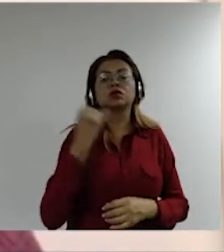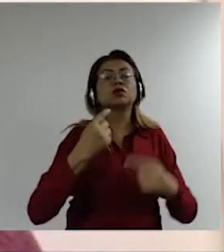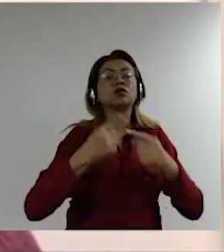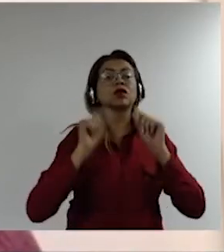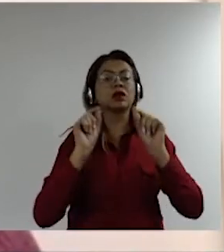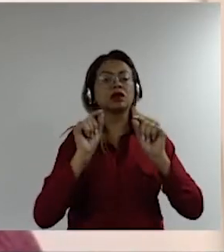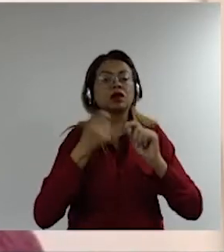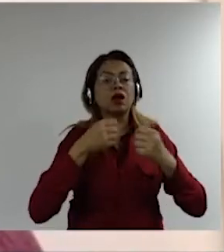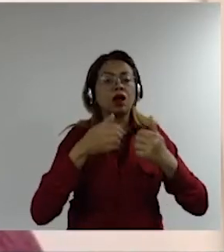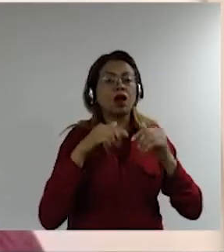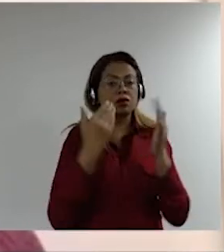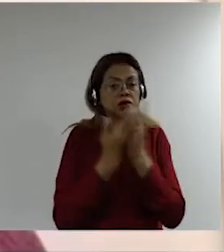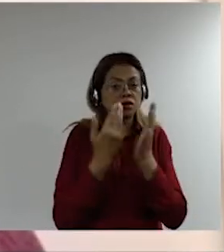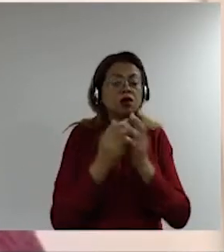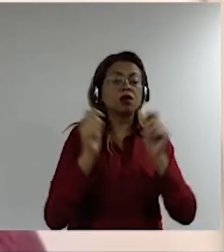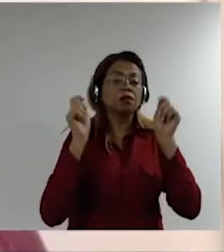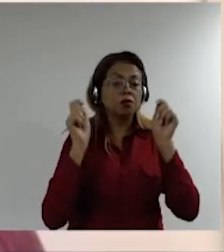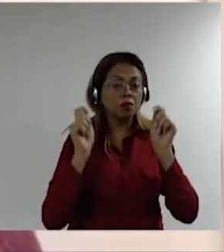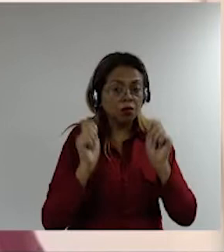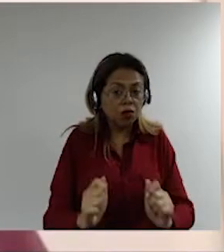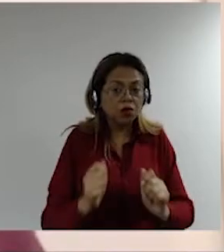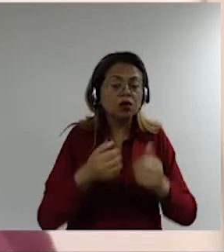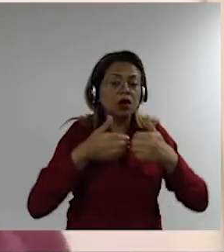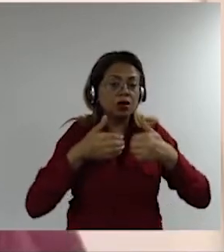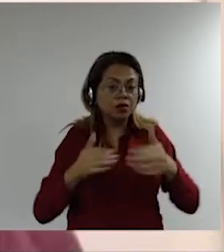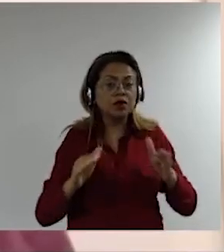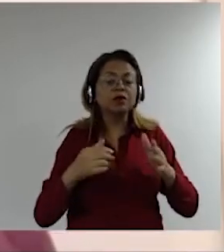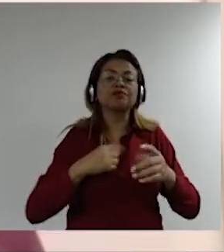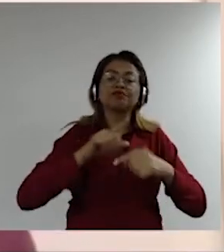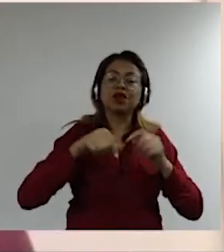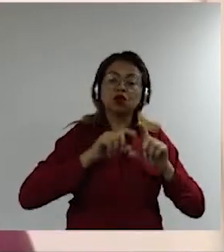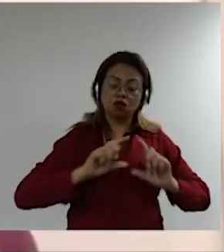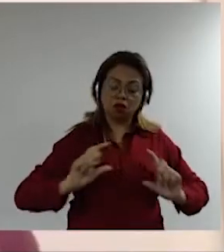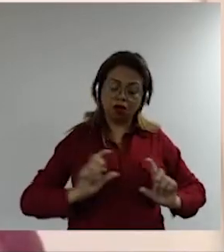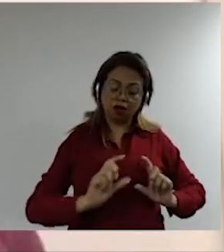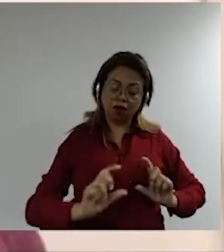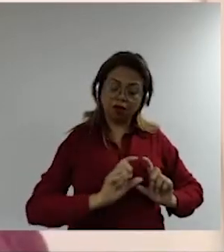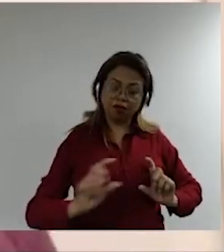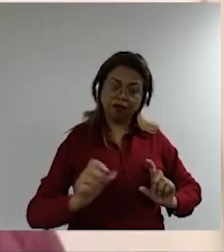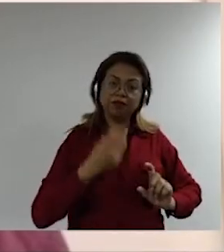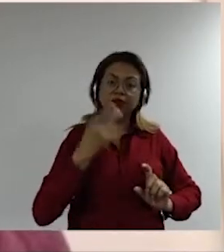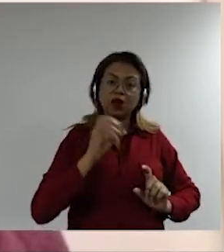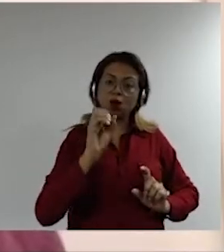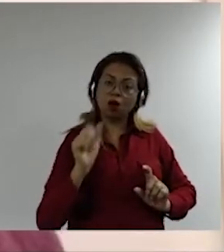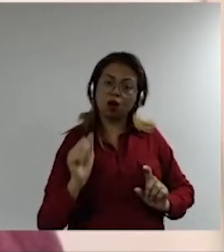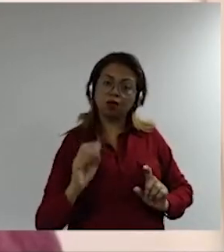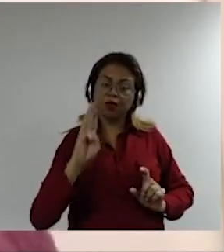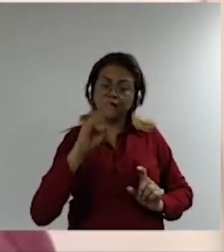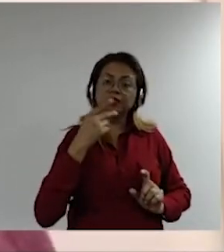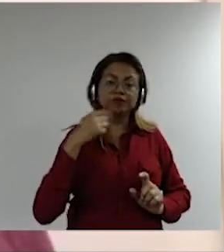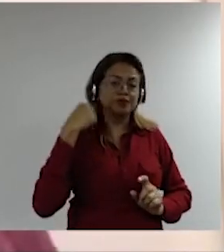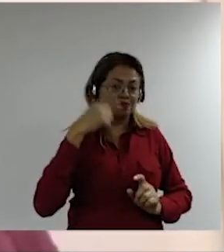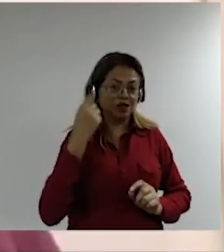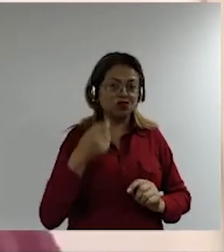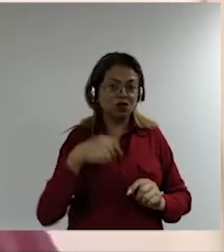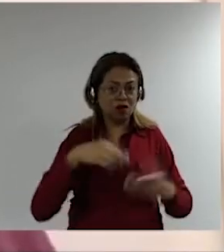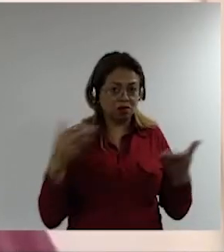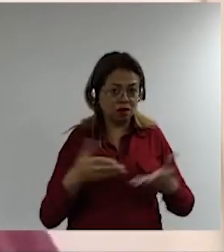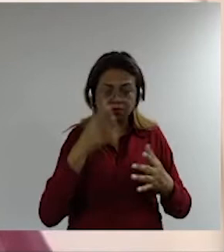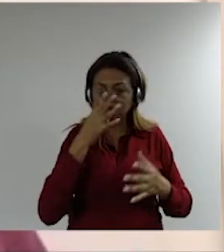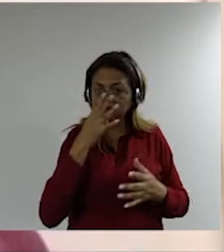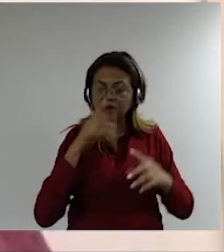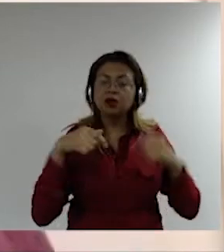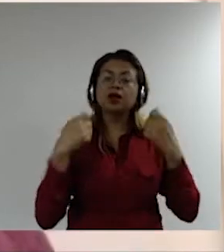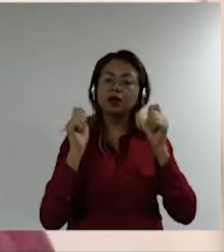reabram, para que as escolas funcionem. E aqui tem uma primeira nota de rodapé, não é, para a OAB, não é, para os advogados aqui presentes, que é